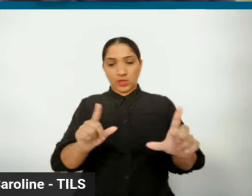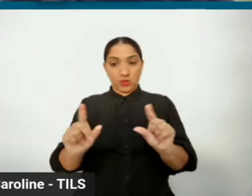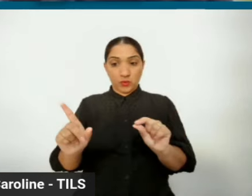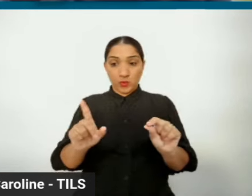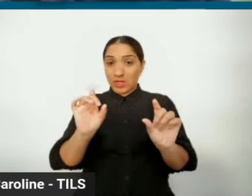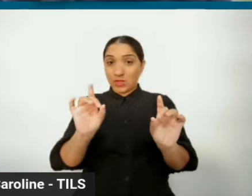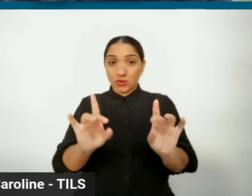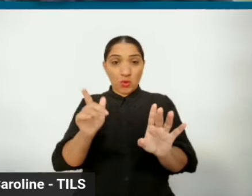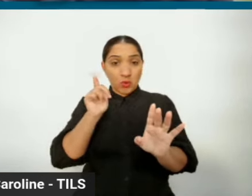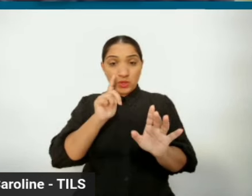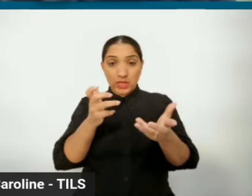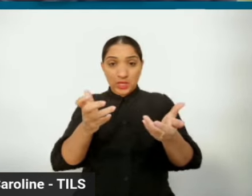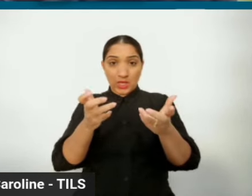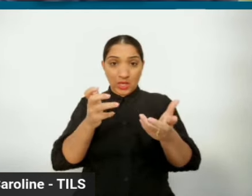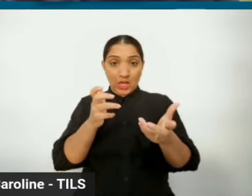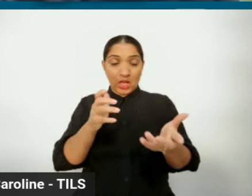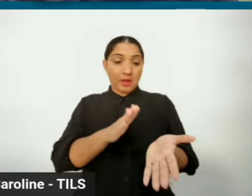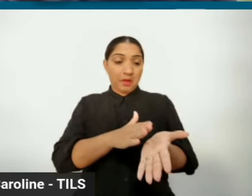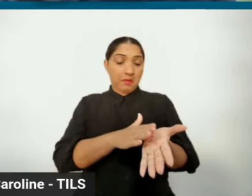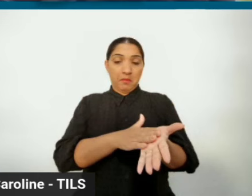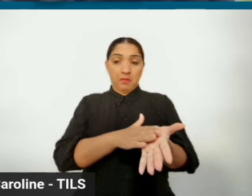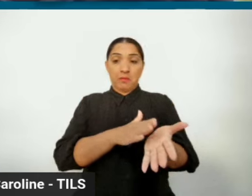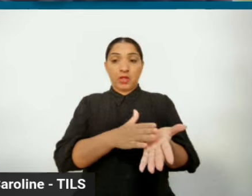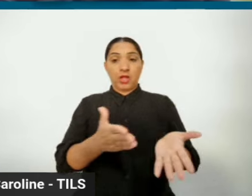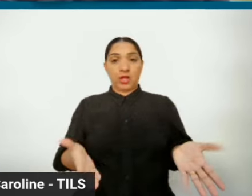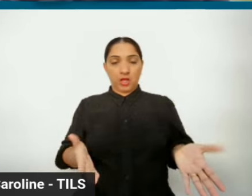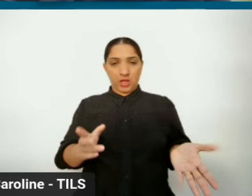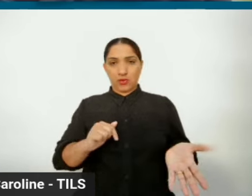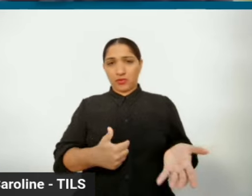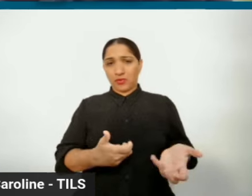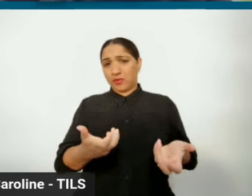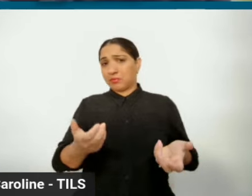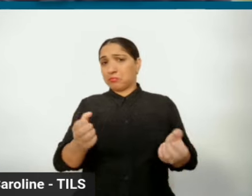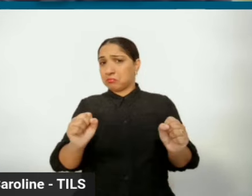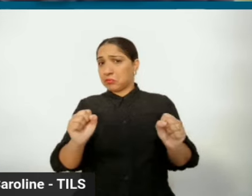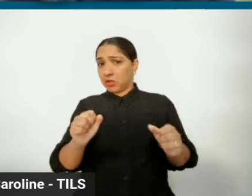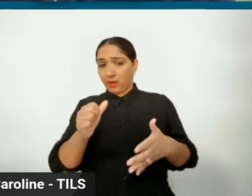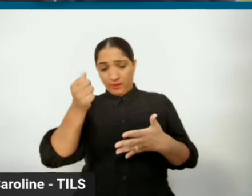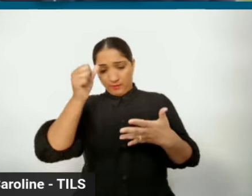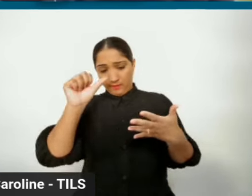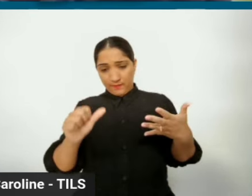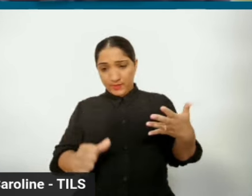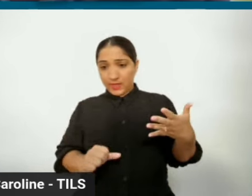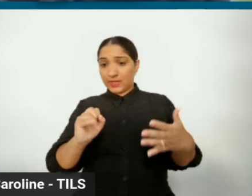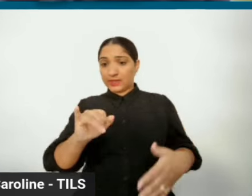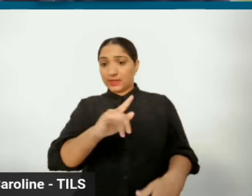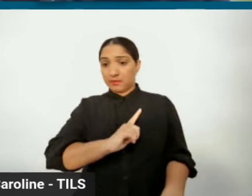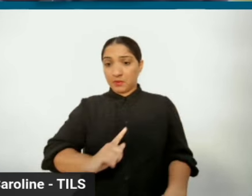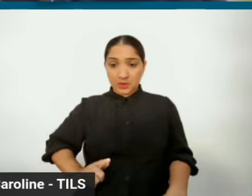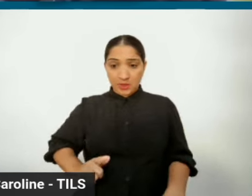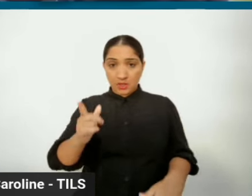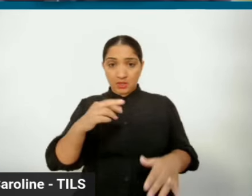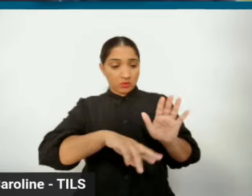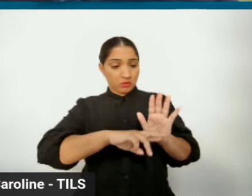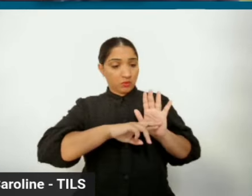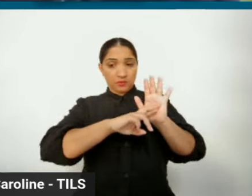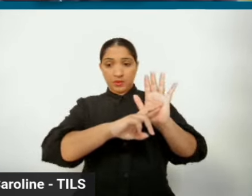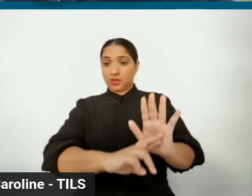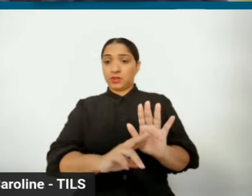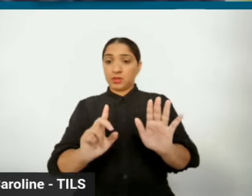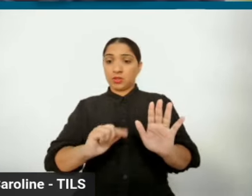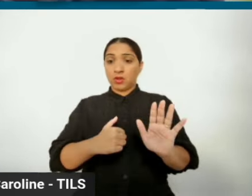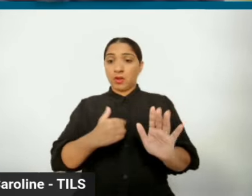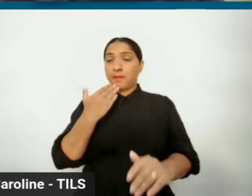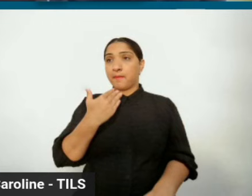prestação de contas. Nós podemos avaliar se aquele governante, aquela governante, aquele nosso representante que